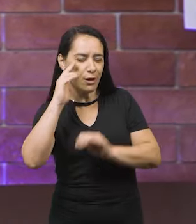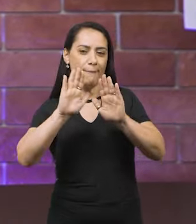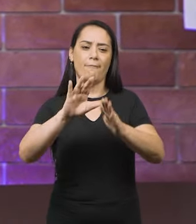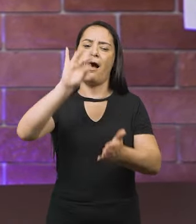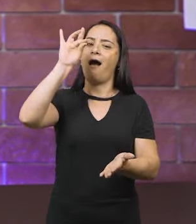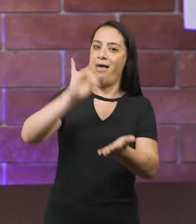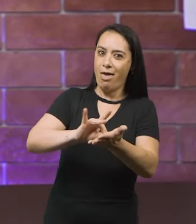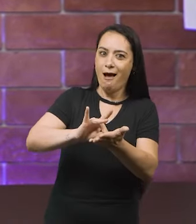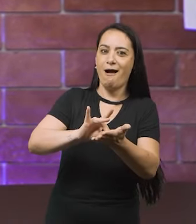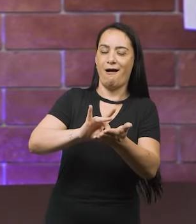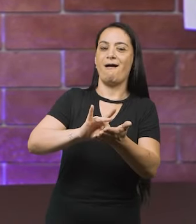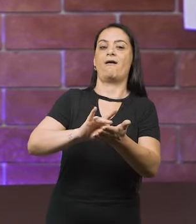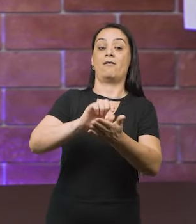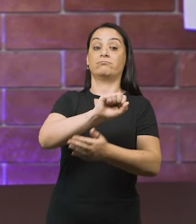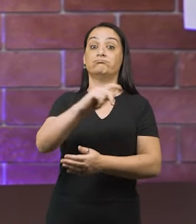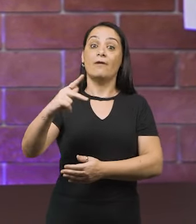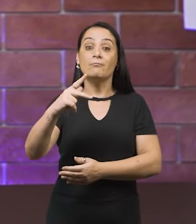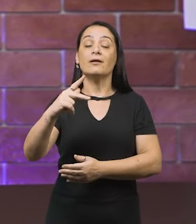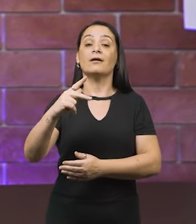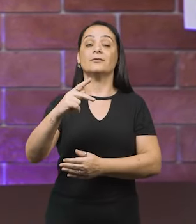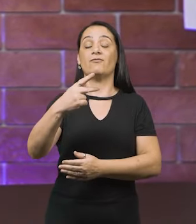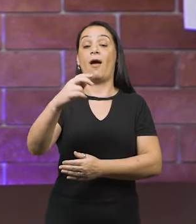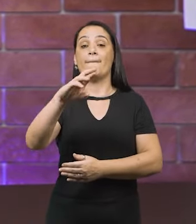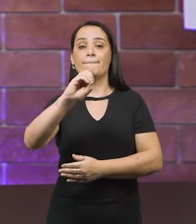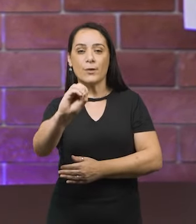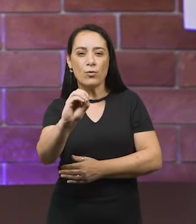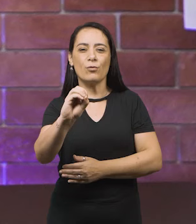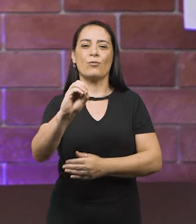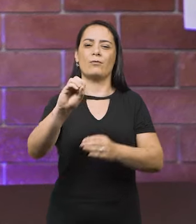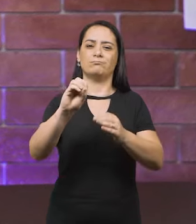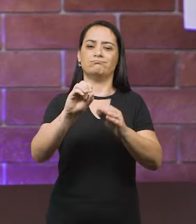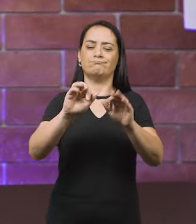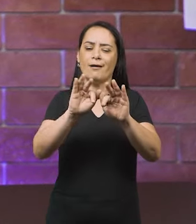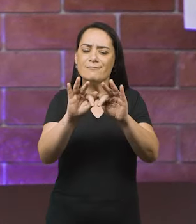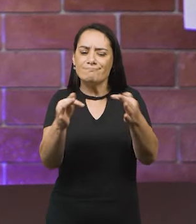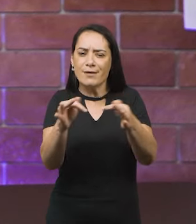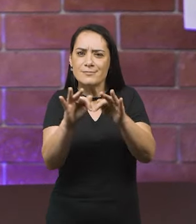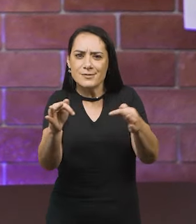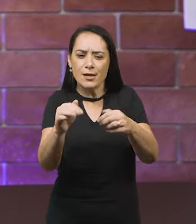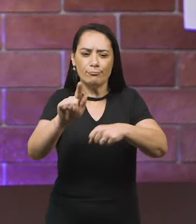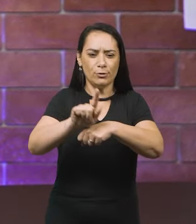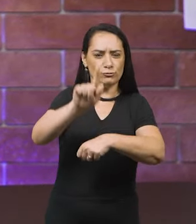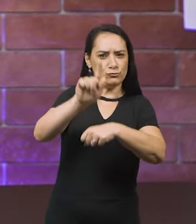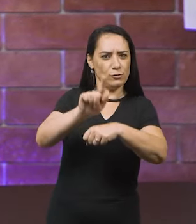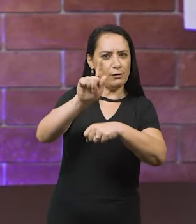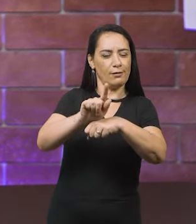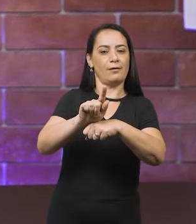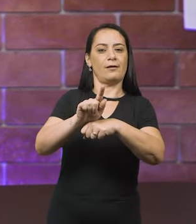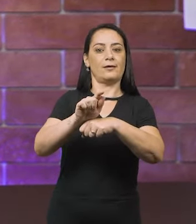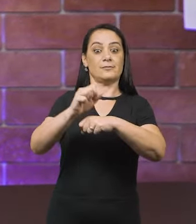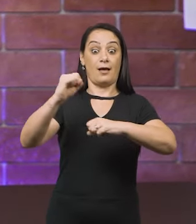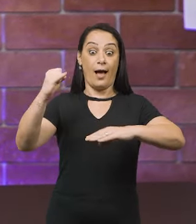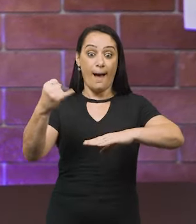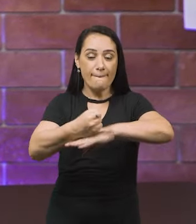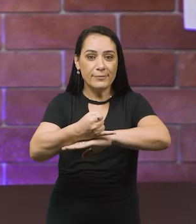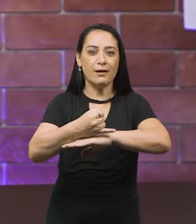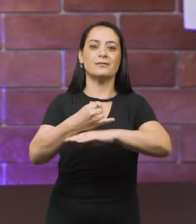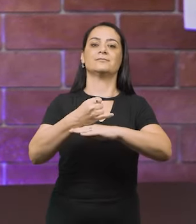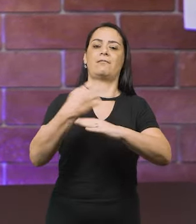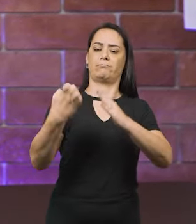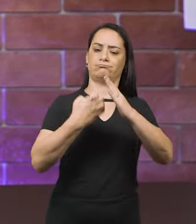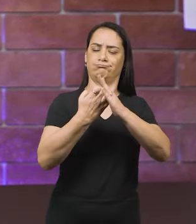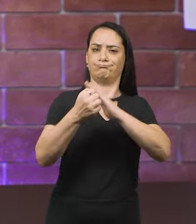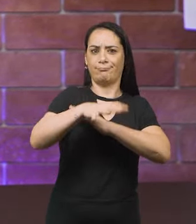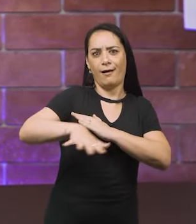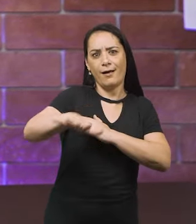não é? Mas é realidade, e o CCT Pro veio justamente para simplificar o gerenciamento das aplicações